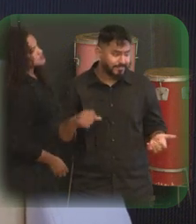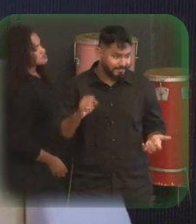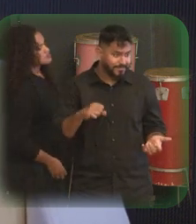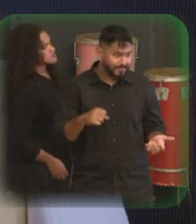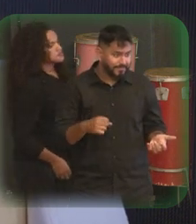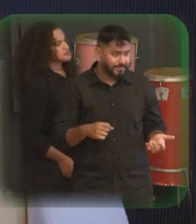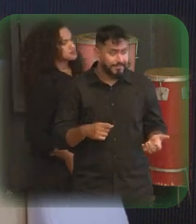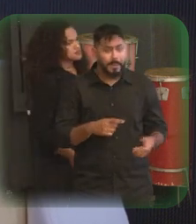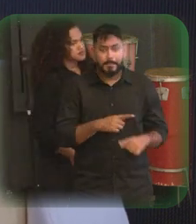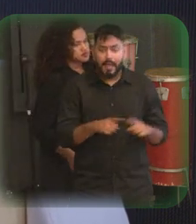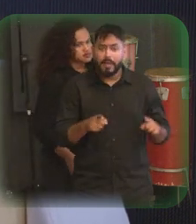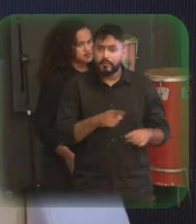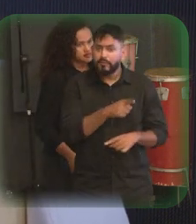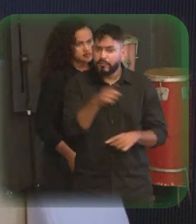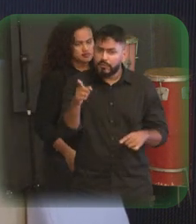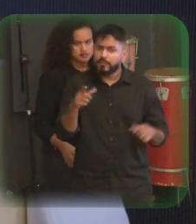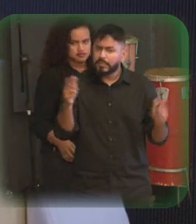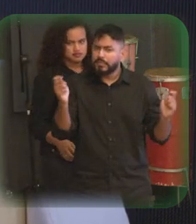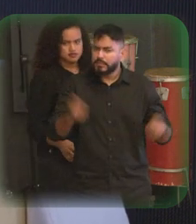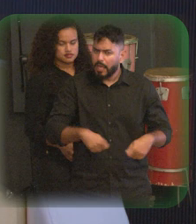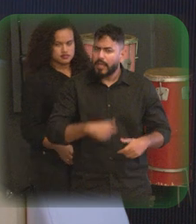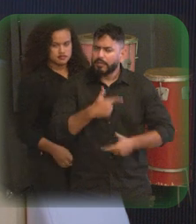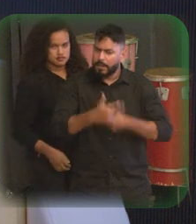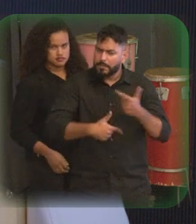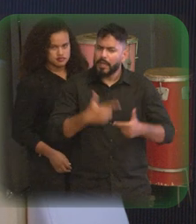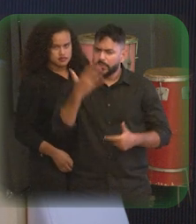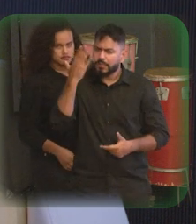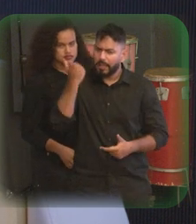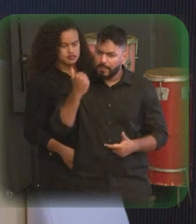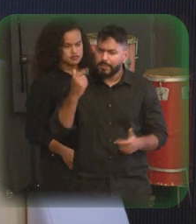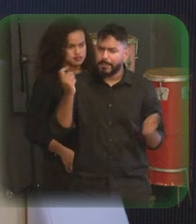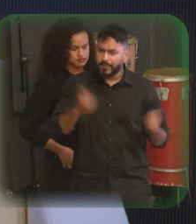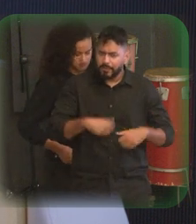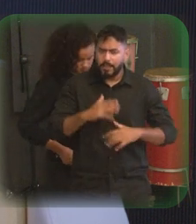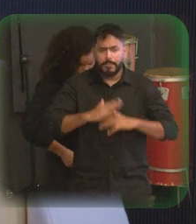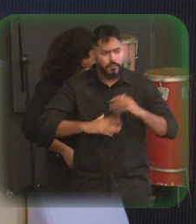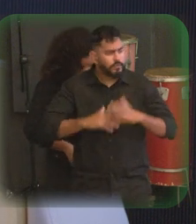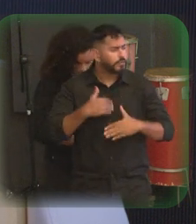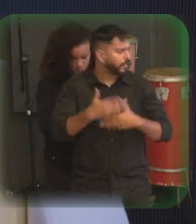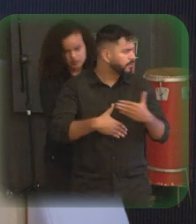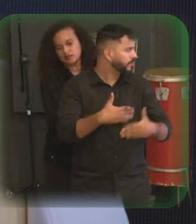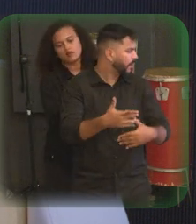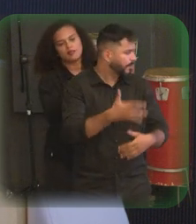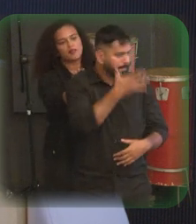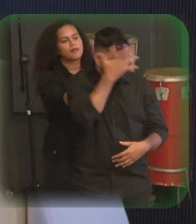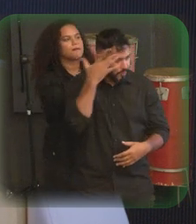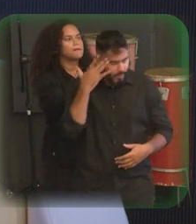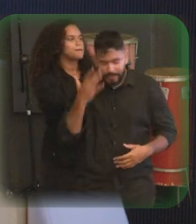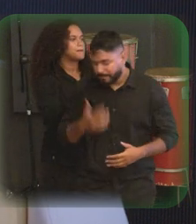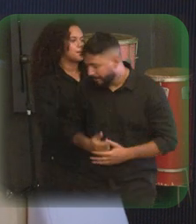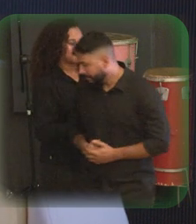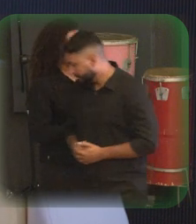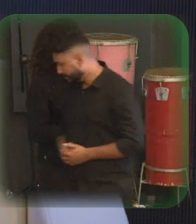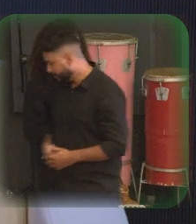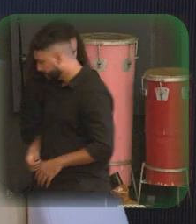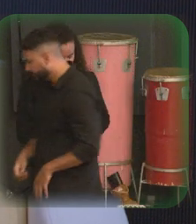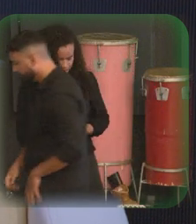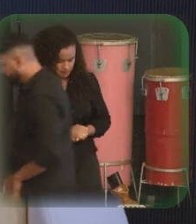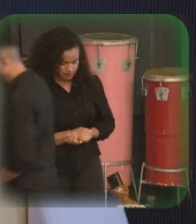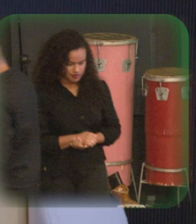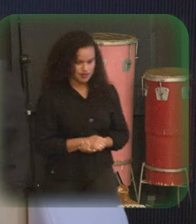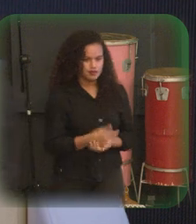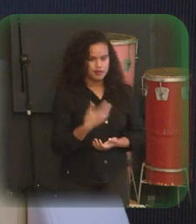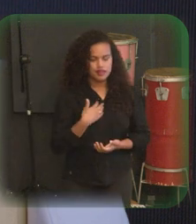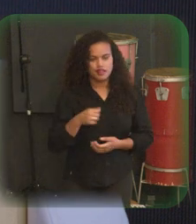vocês têm muito know-how para poder fazer as coisas acontecerem, para profissionalizar essa garotada, né, para empreender, para fazer novos negócios, para estar no mercado